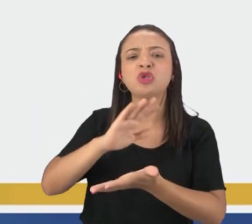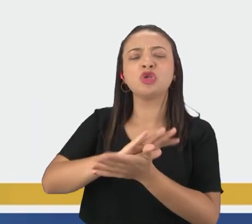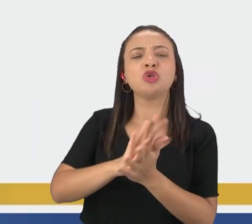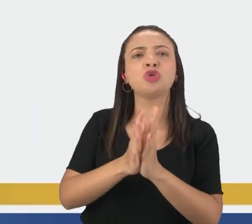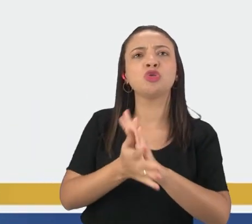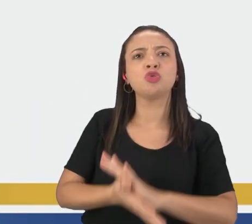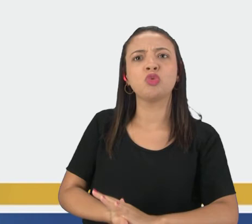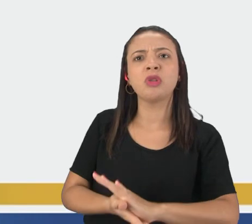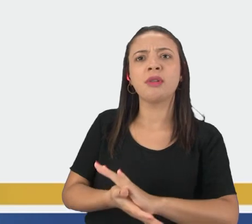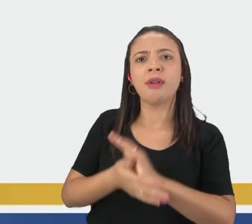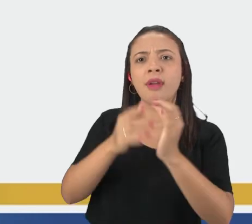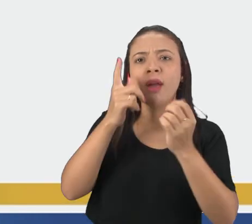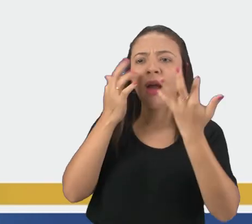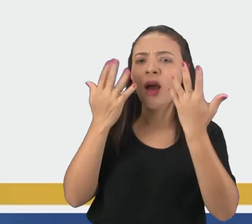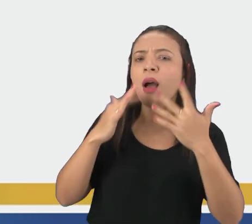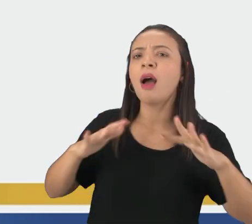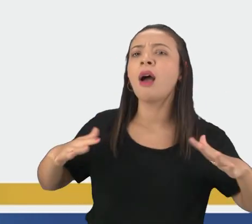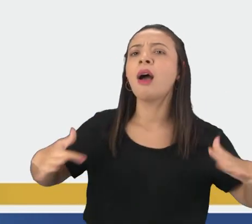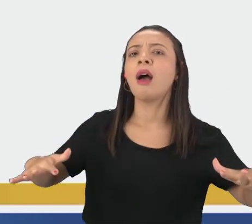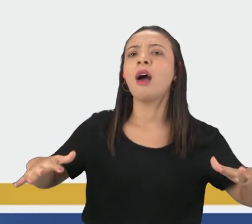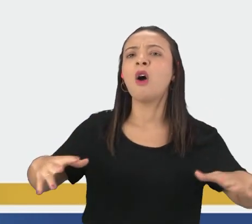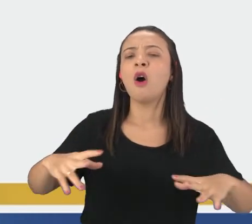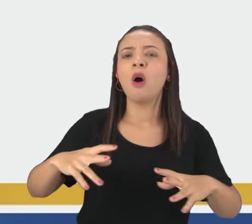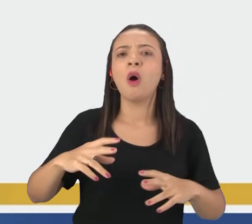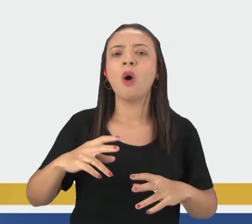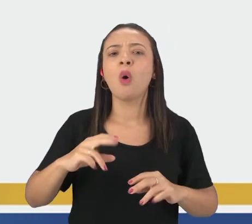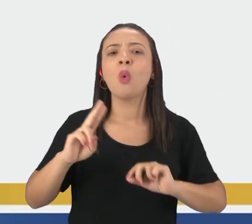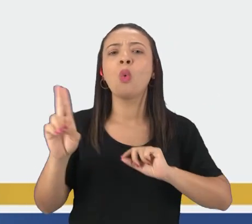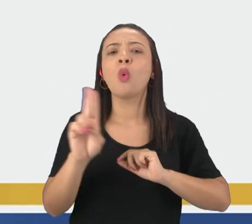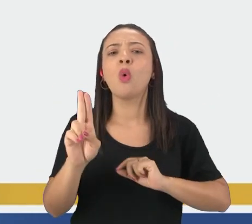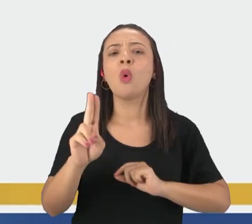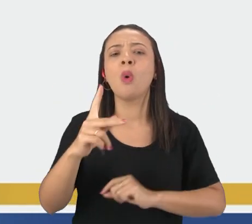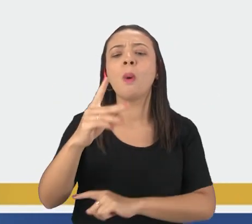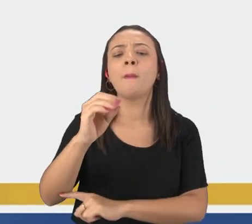forte, que os índios chamam de pororoca.